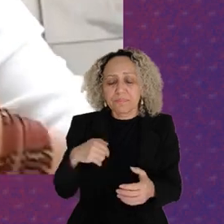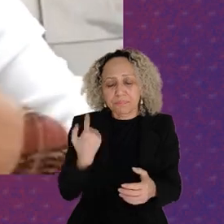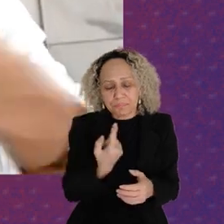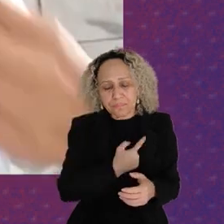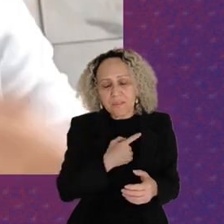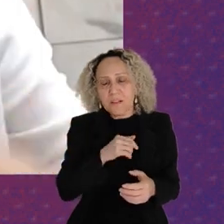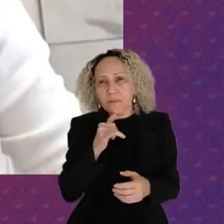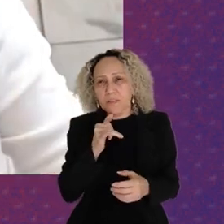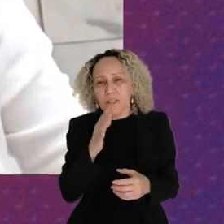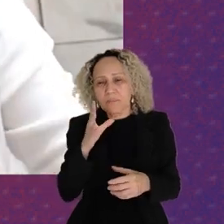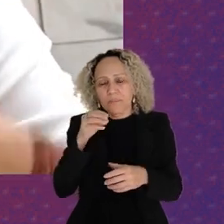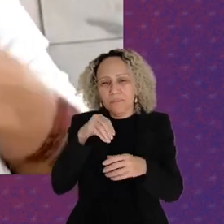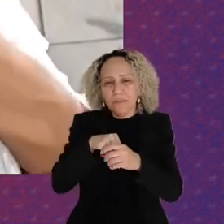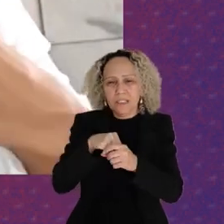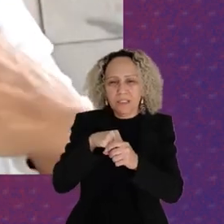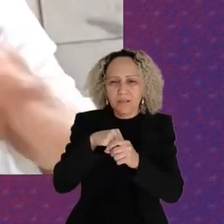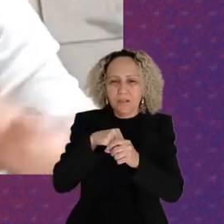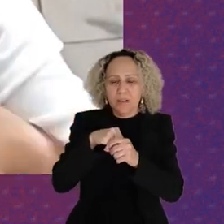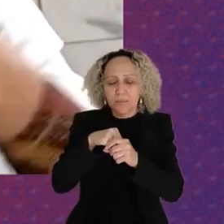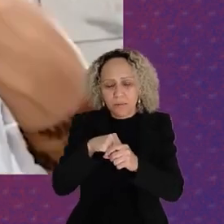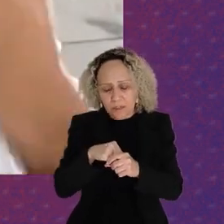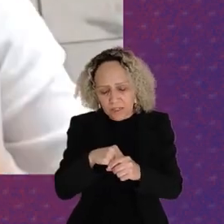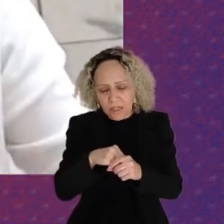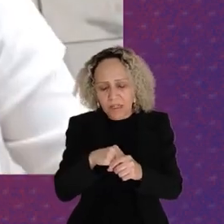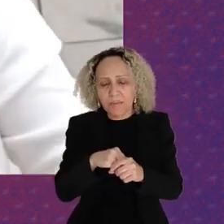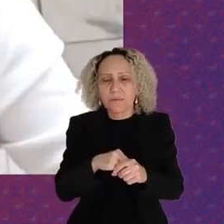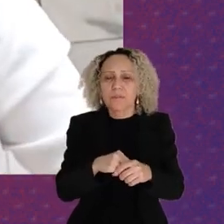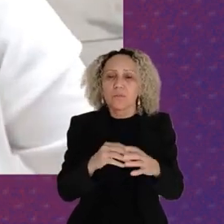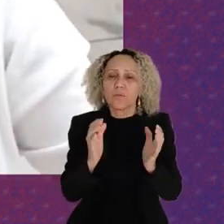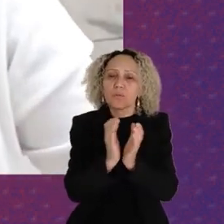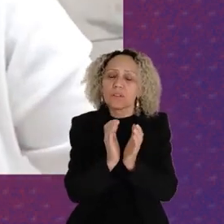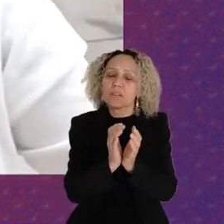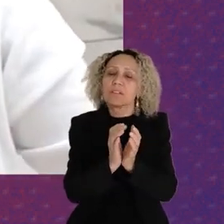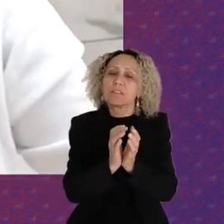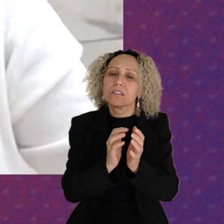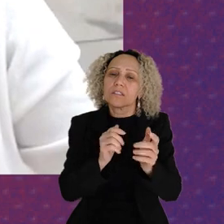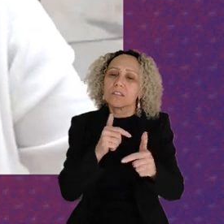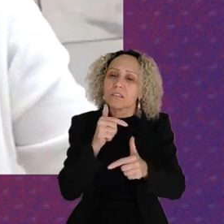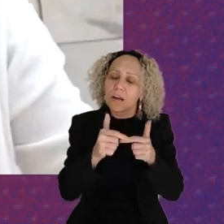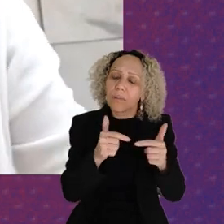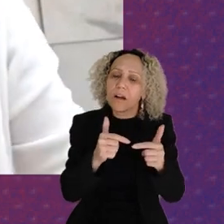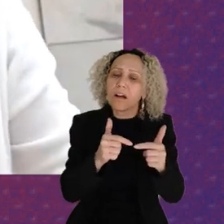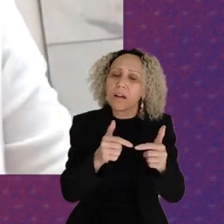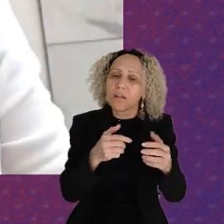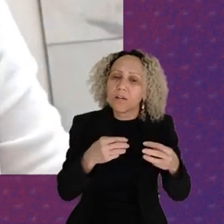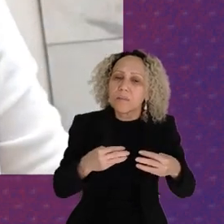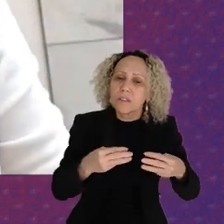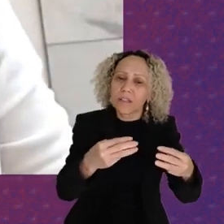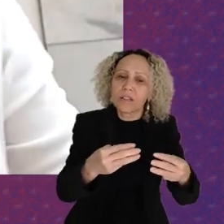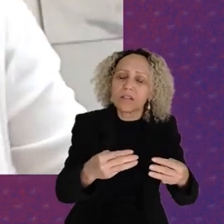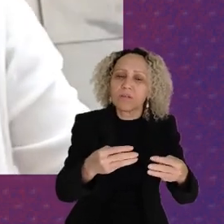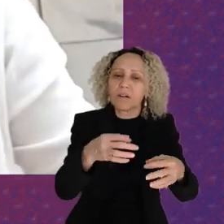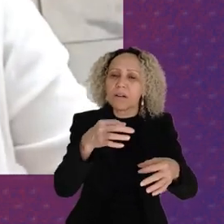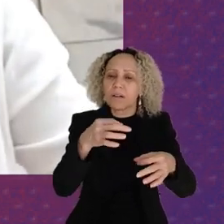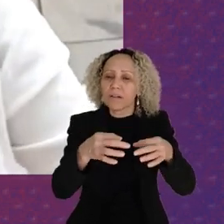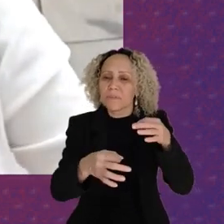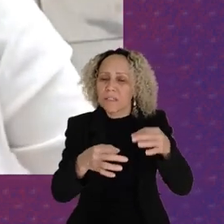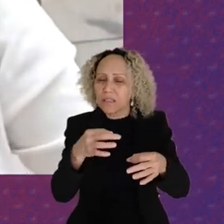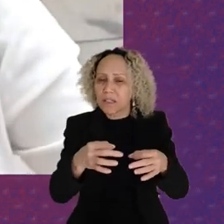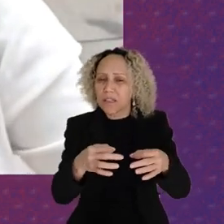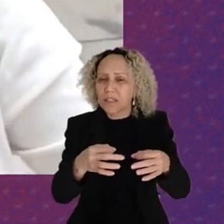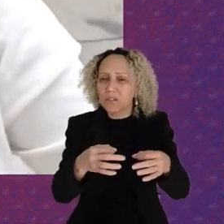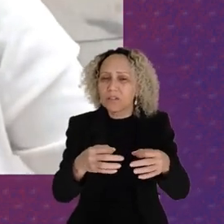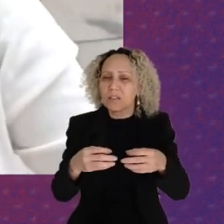interministerial com o Ministério dos Povos Indígenas, Ministério de Direitos Humanos e Cidadania, de